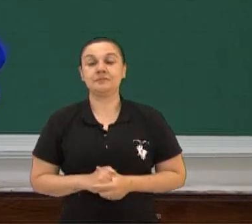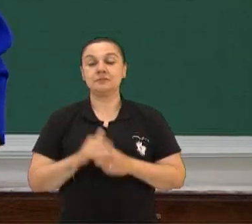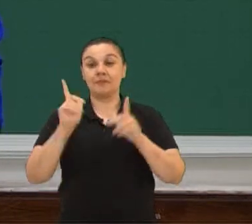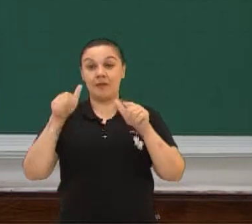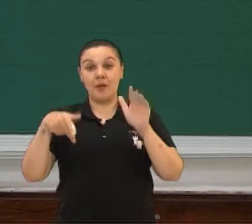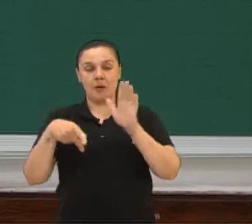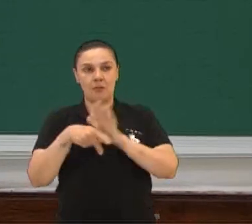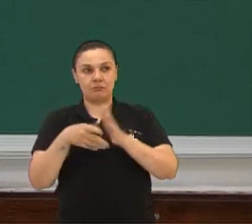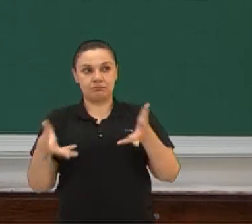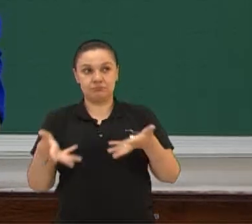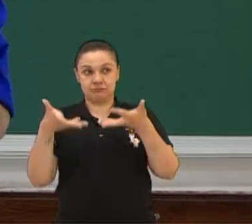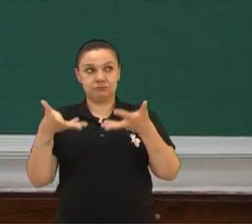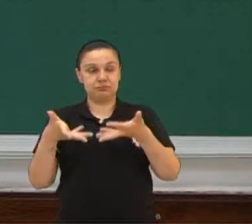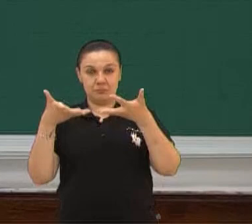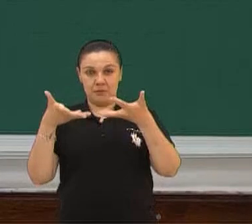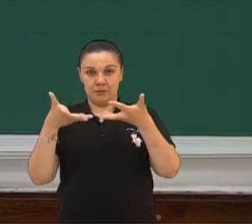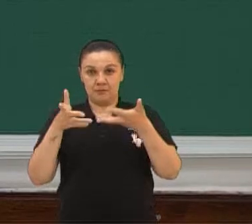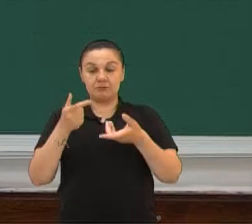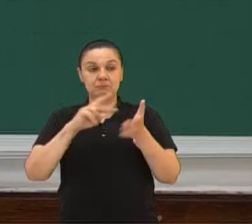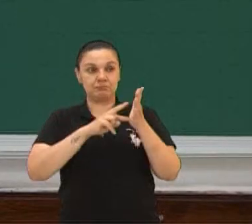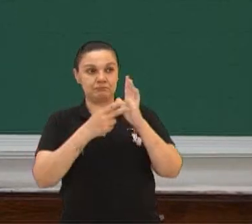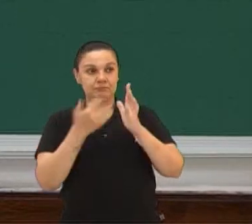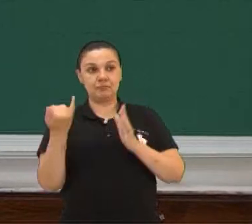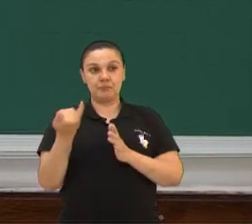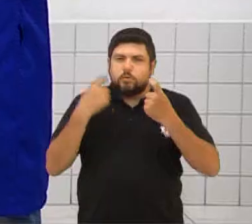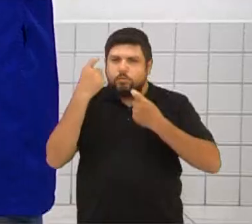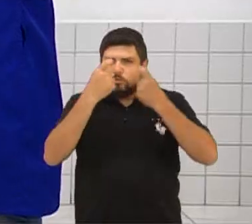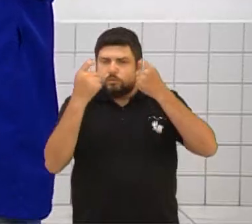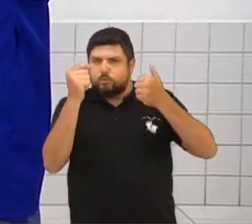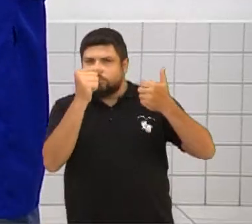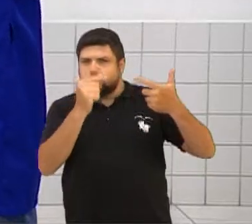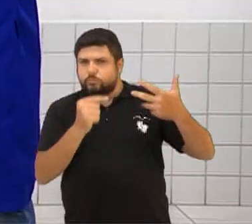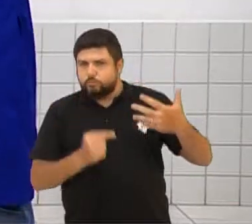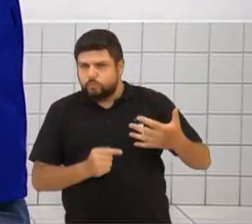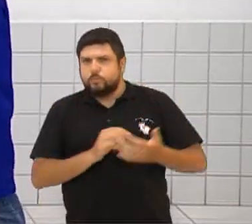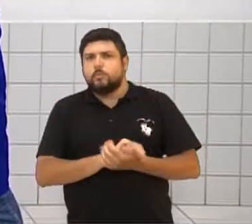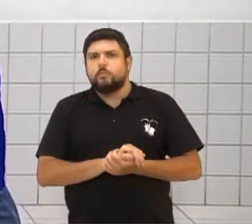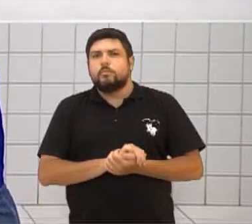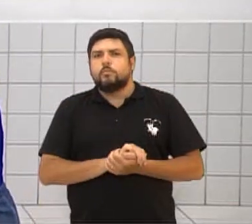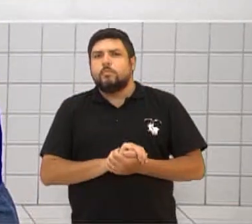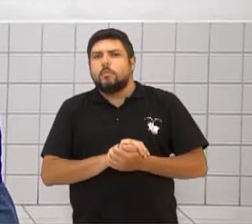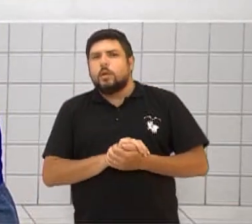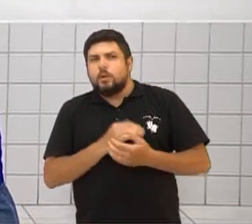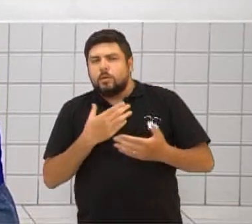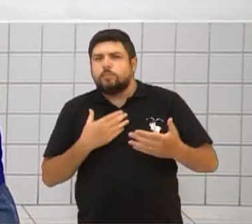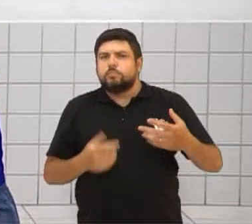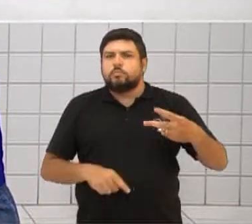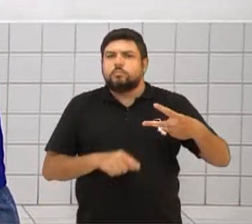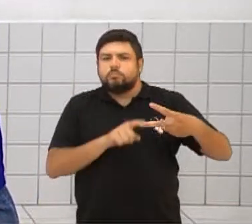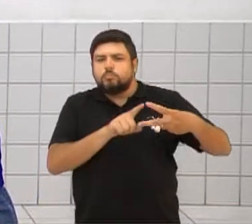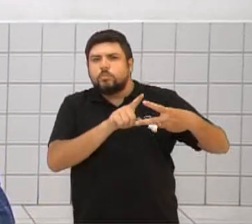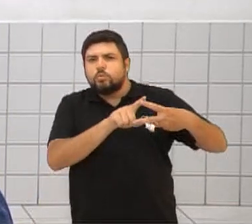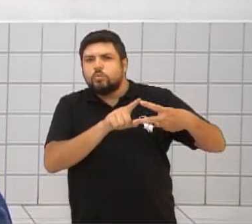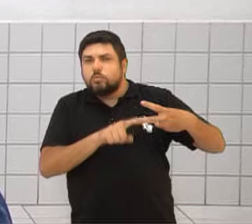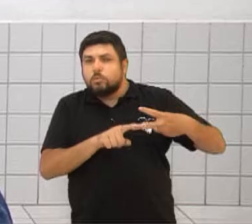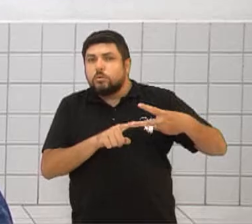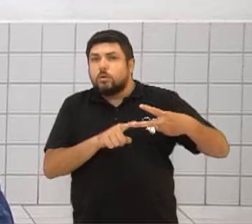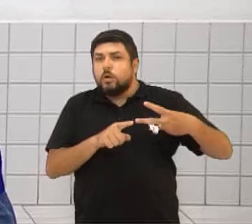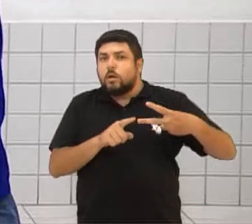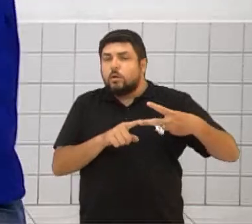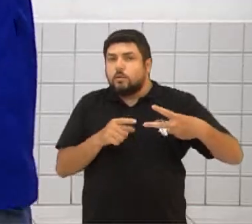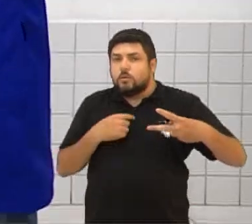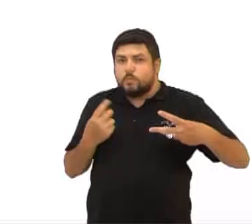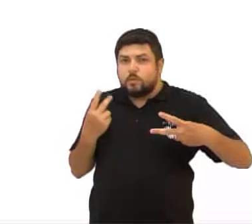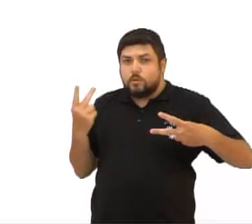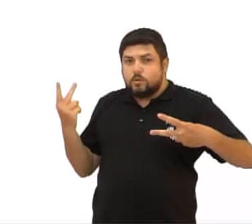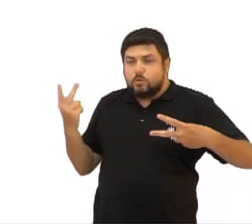uma contribuição bastante significativa. Tá? Duas grandes inspirações desses autores da Escola de